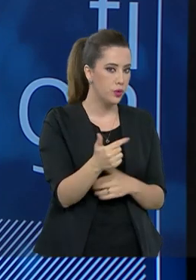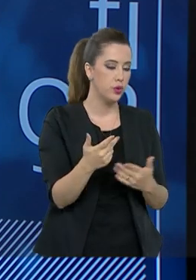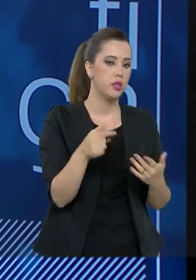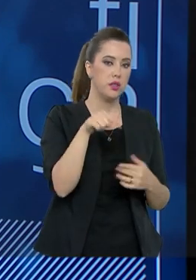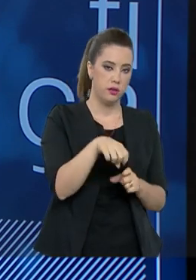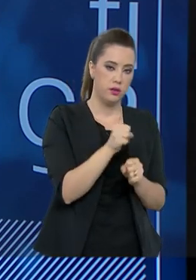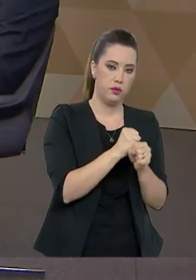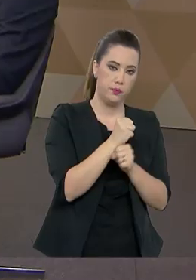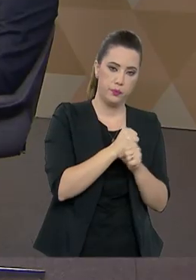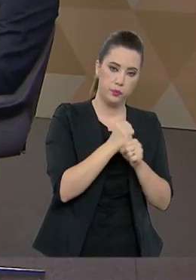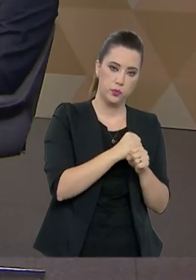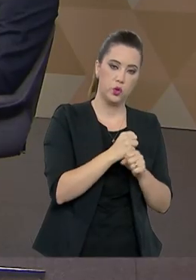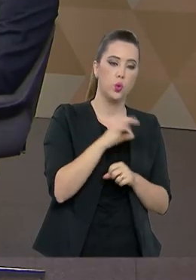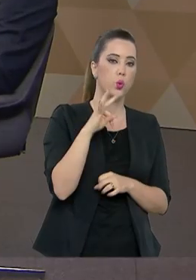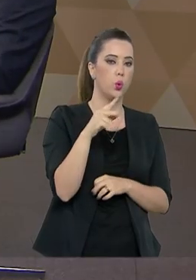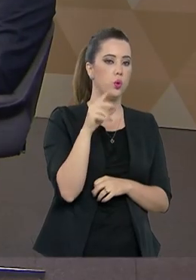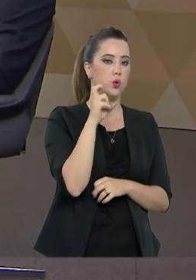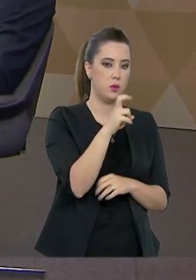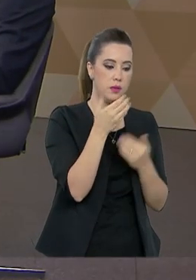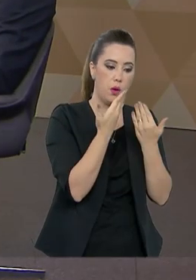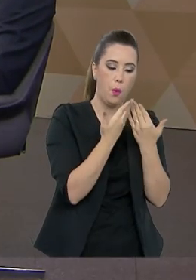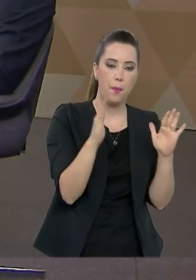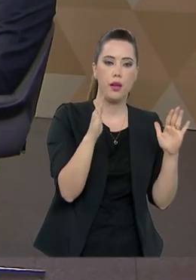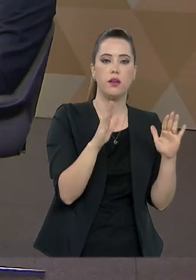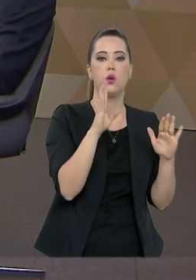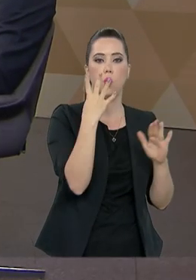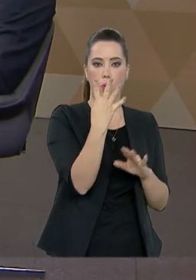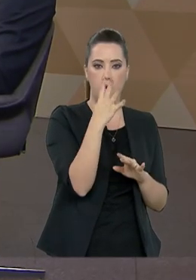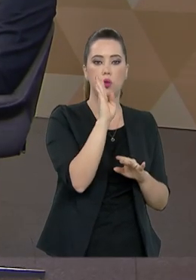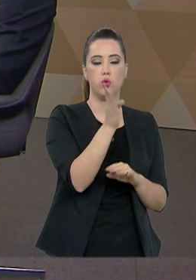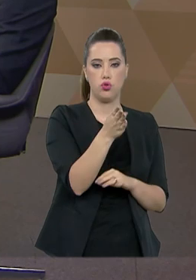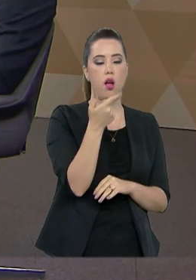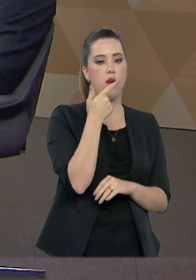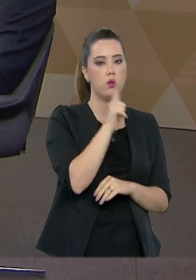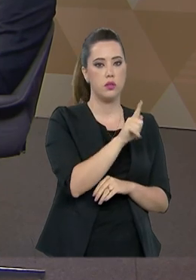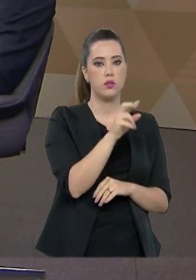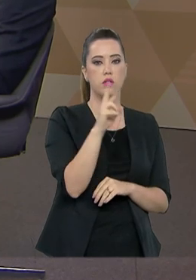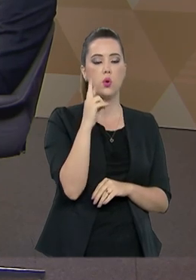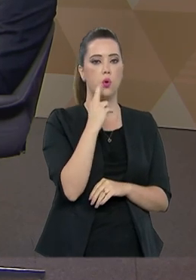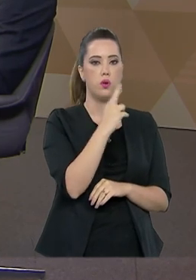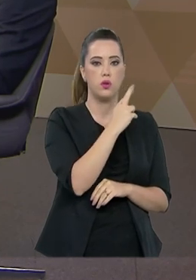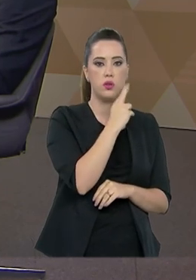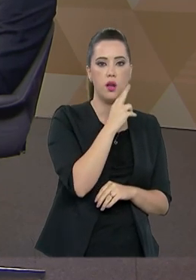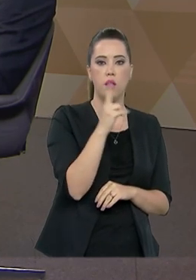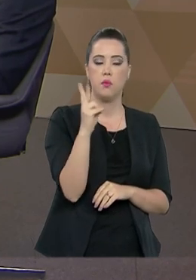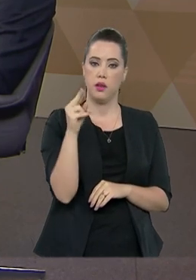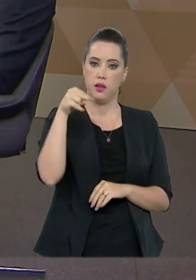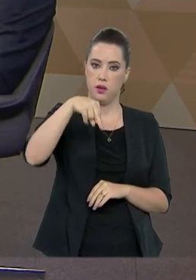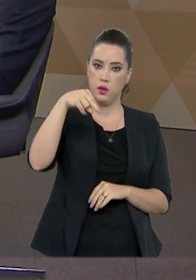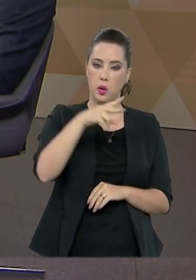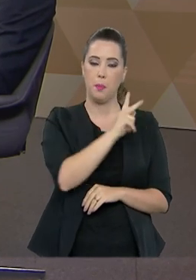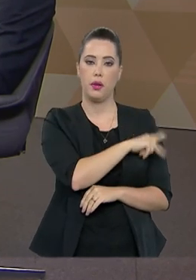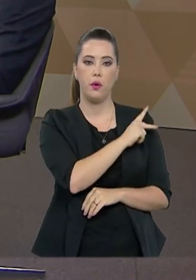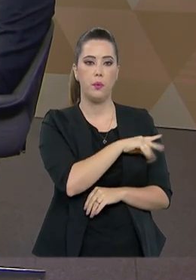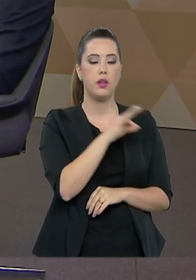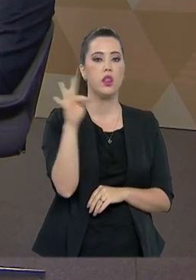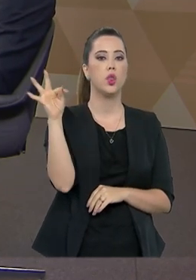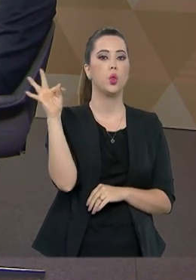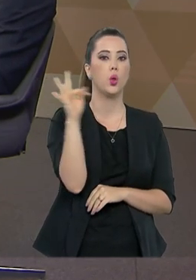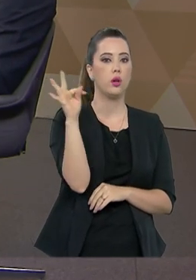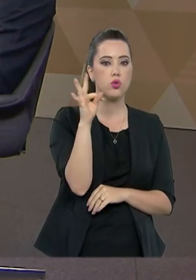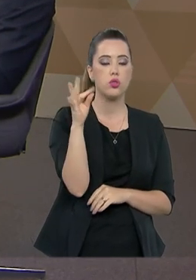esse ano todos os 5 serão inaugurados, 4 já foram inaugurados: Roraima, Rio Grande do Norte, Piauí, Tocantins, e agora